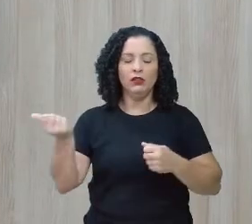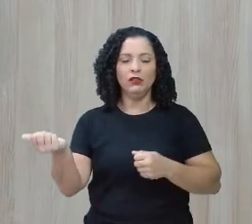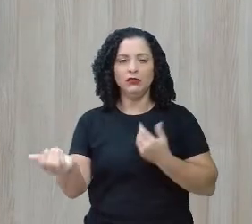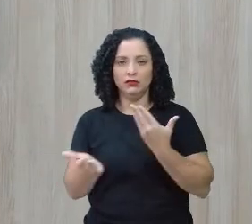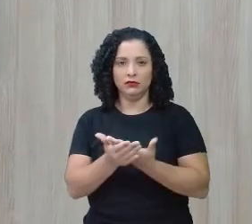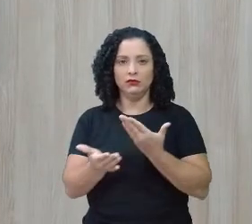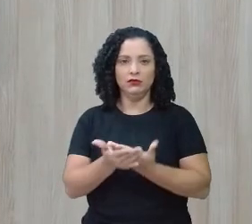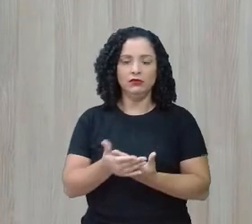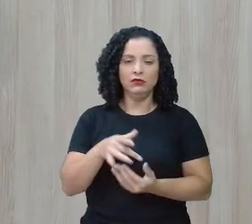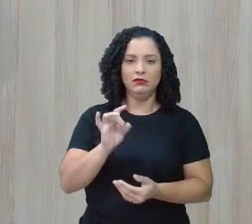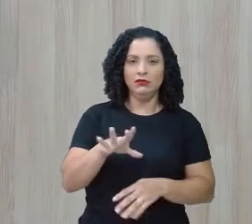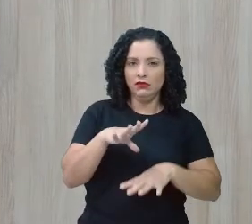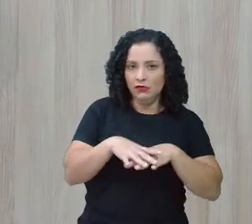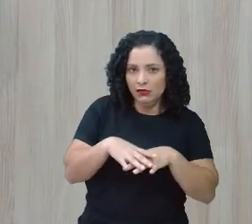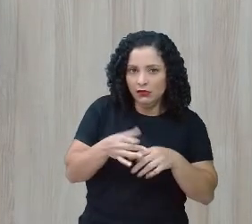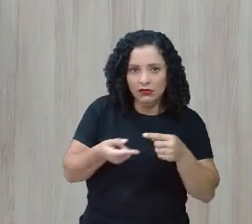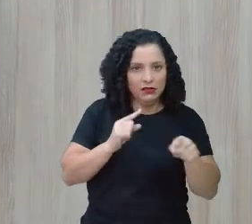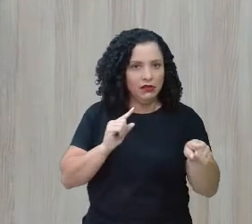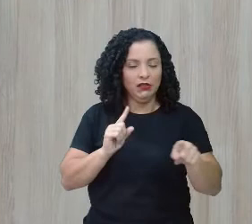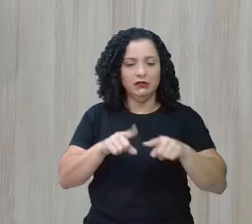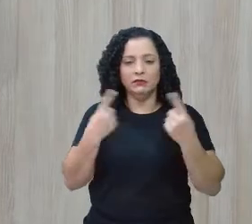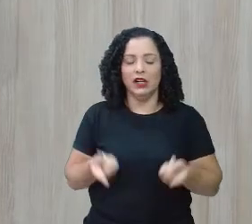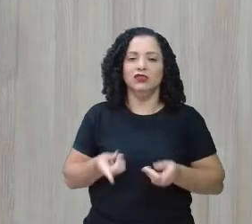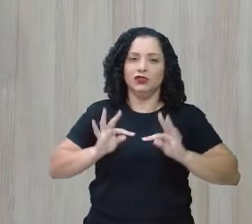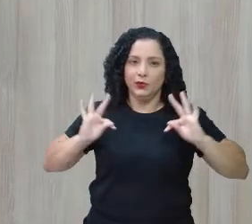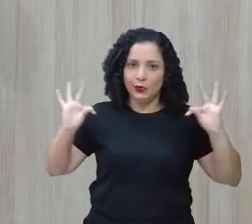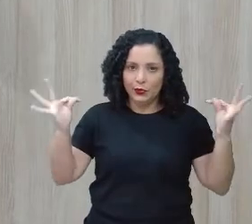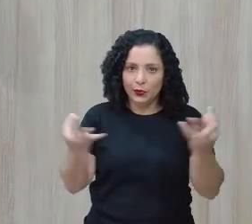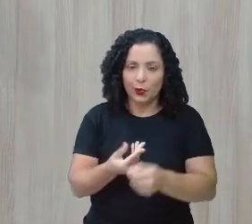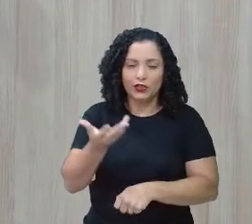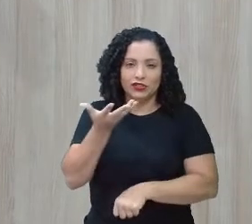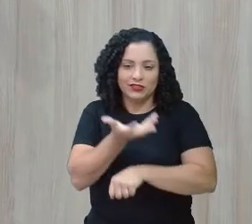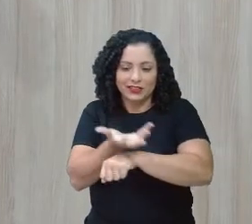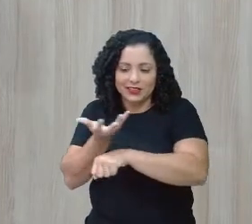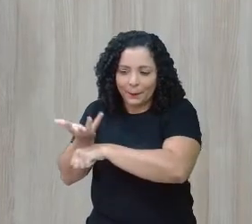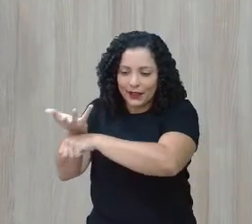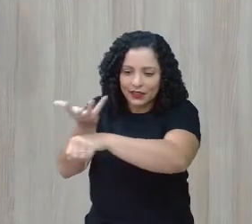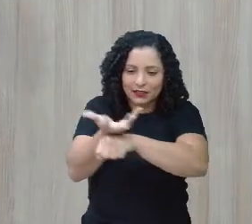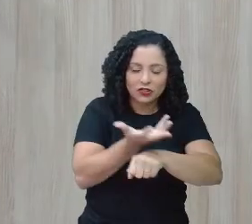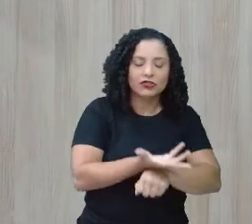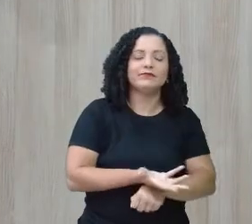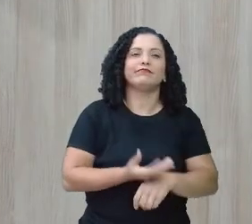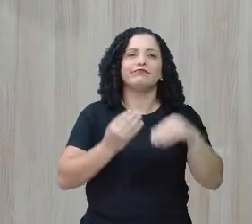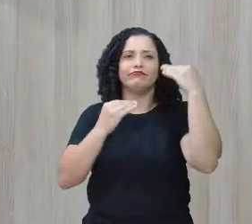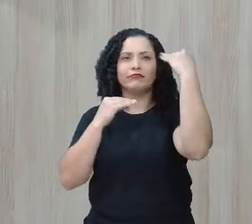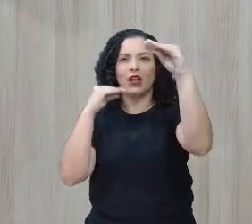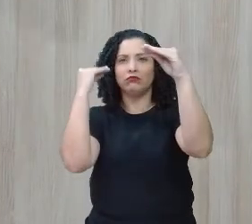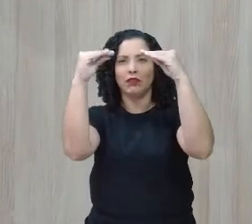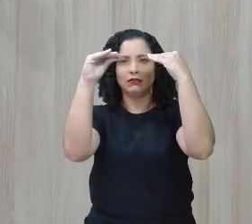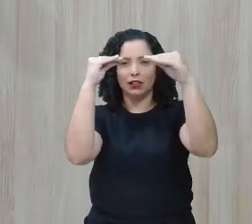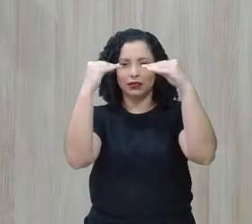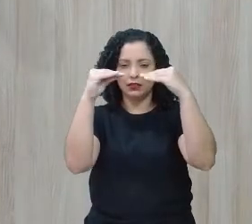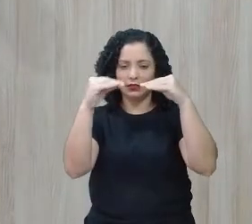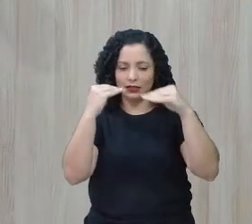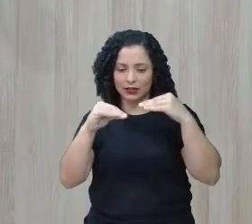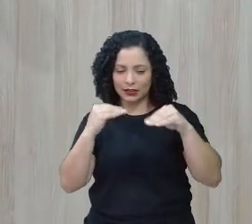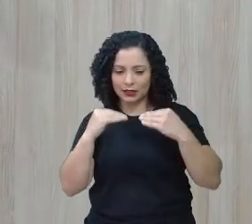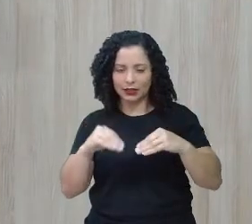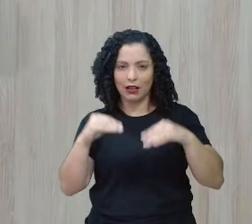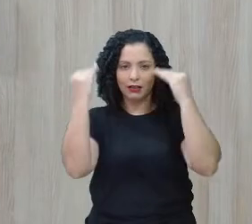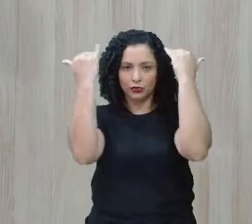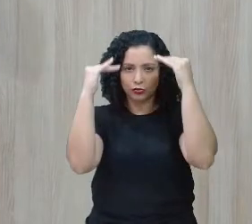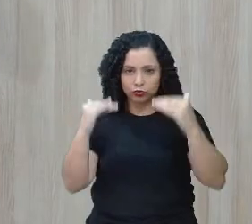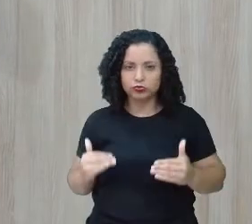Mas as aulas de todas as disciplinas, vai estar lá bem bonitinho, bem organizado, uma playlist lá do 8º